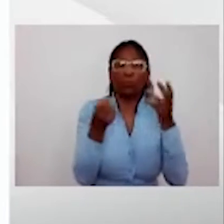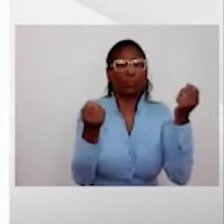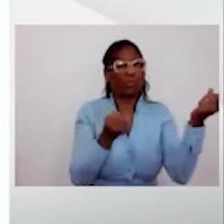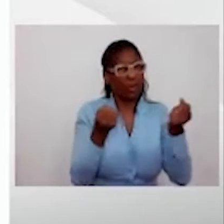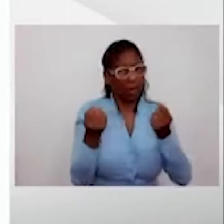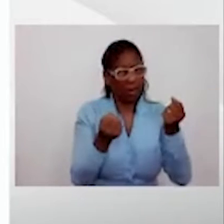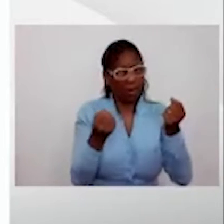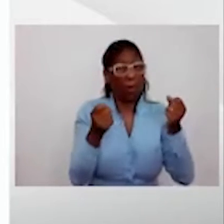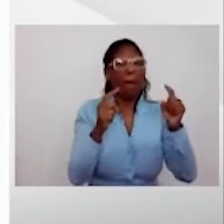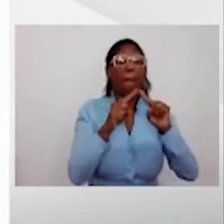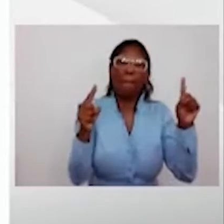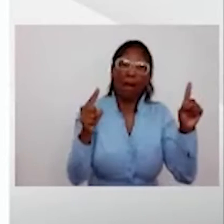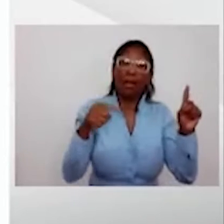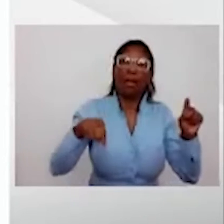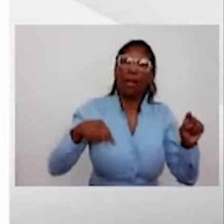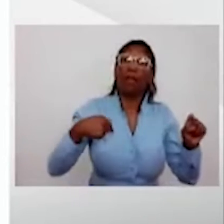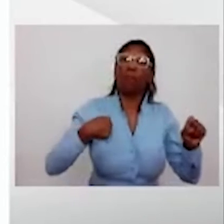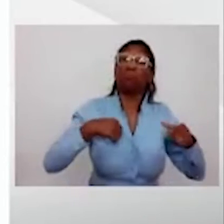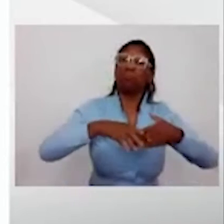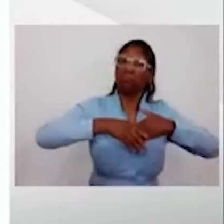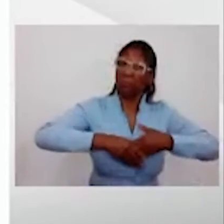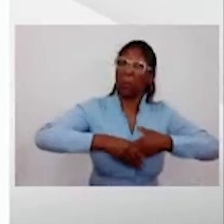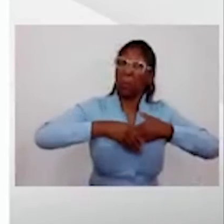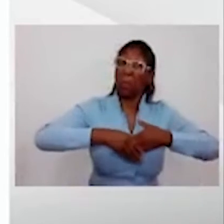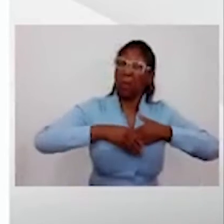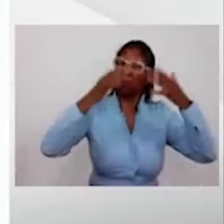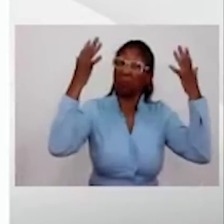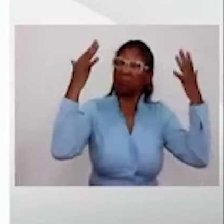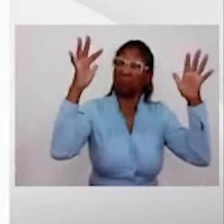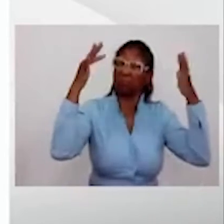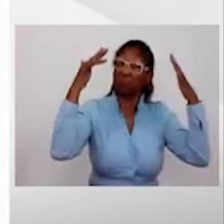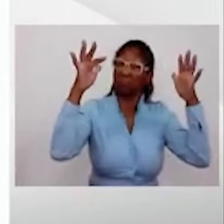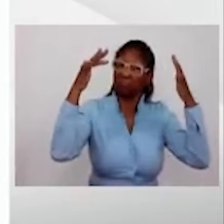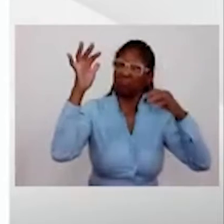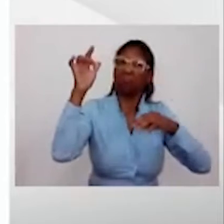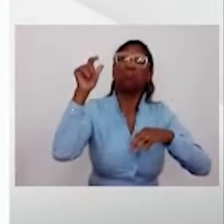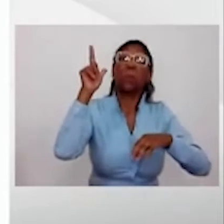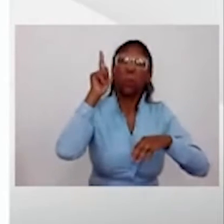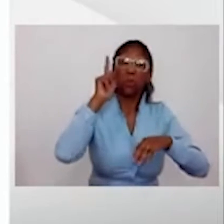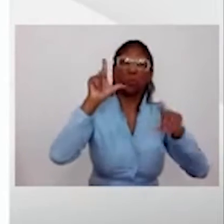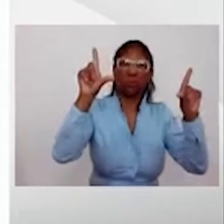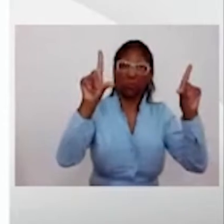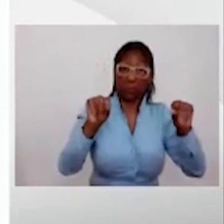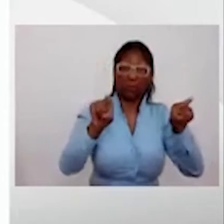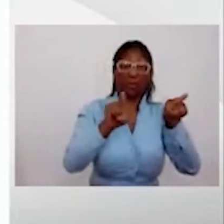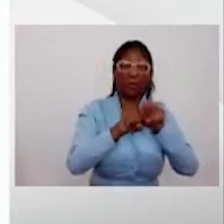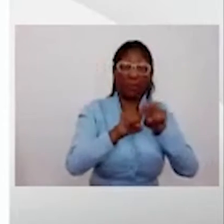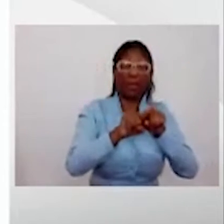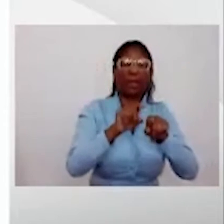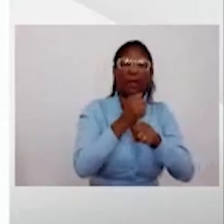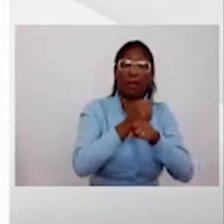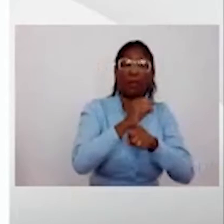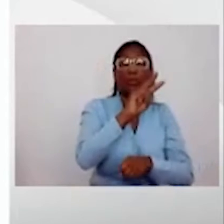vez, meus cumprimentos às nossas forças de segurança, porque chegaram a ser lá, em 2017,